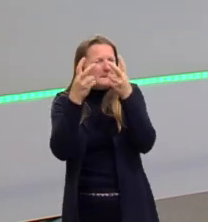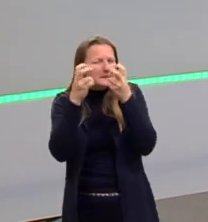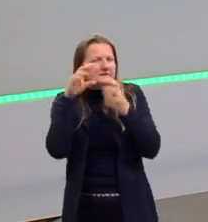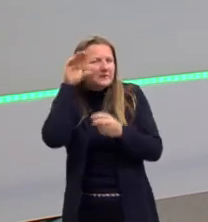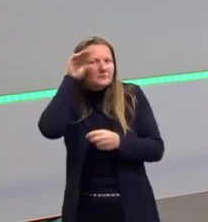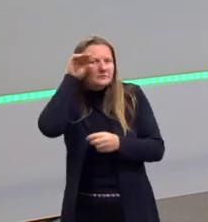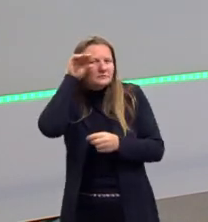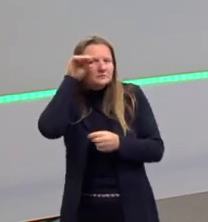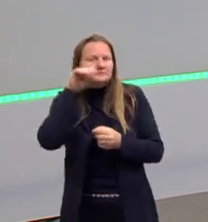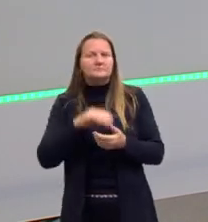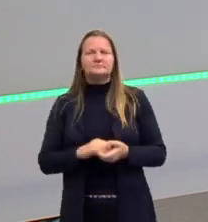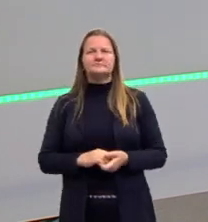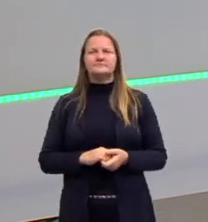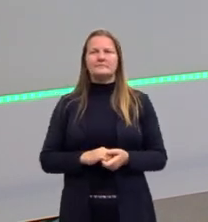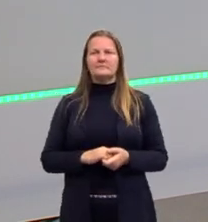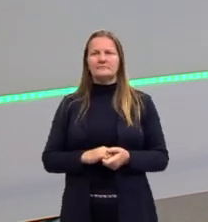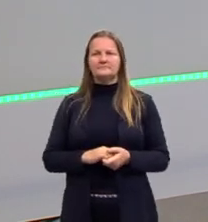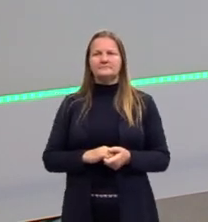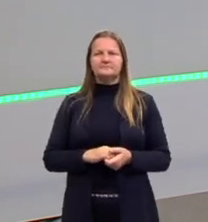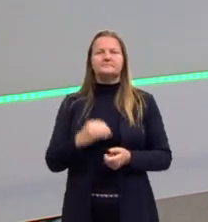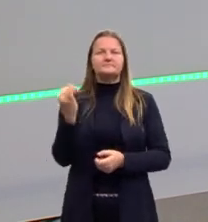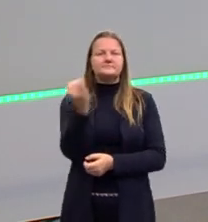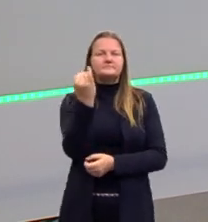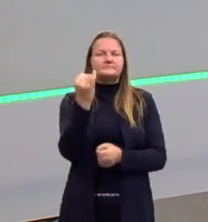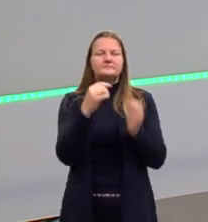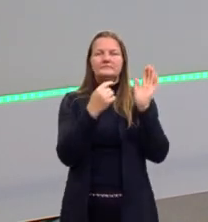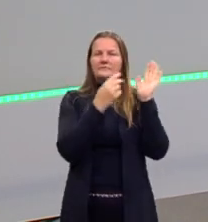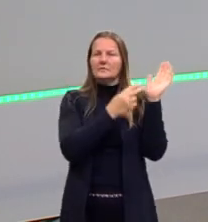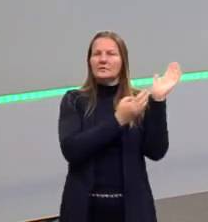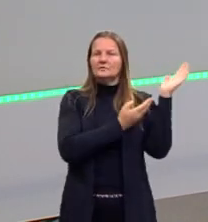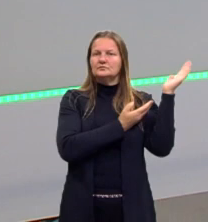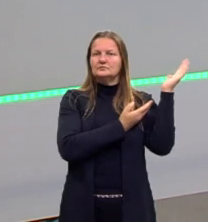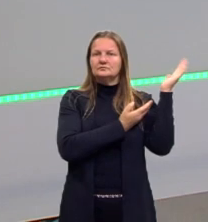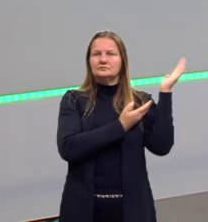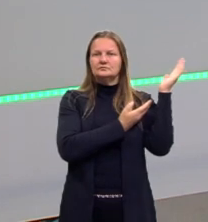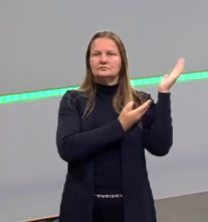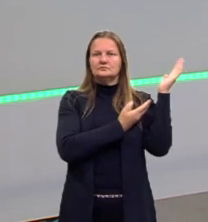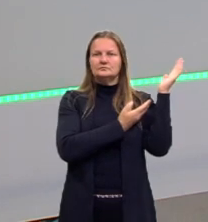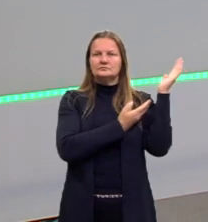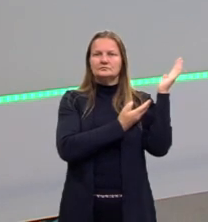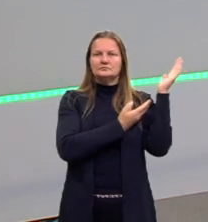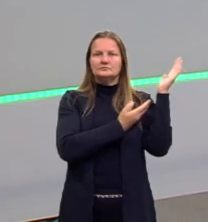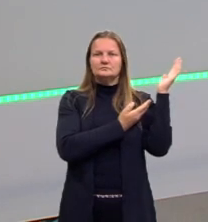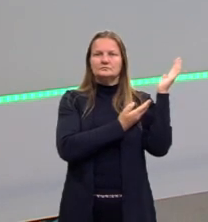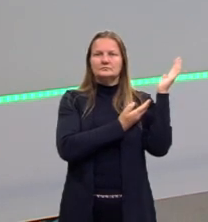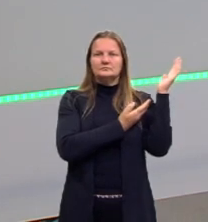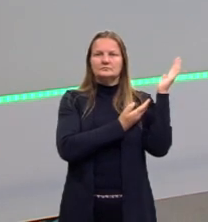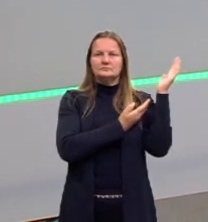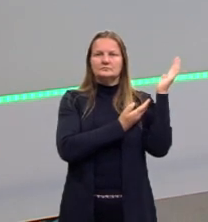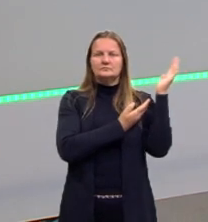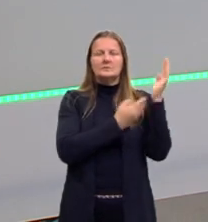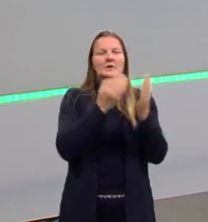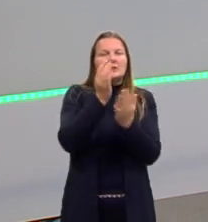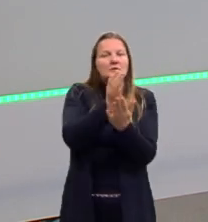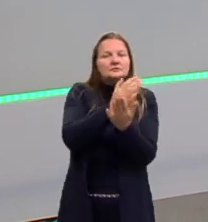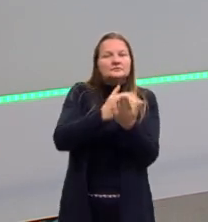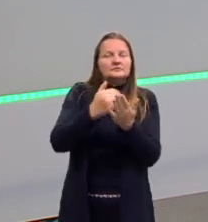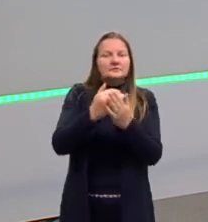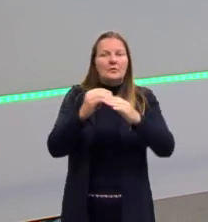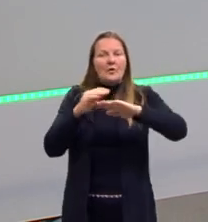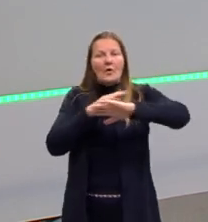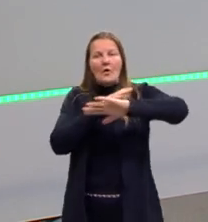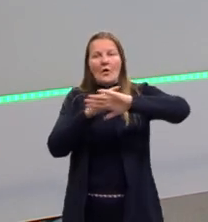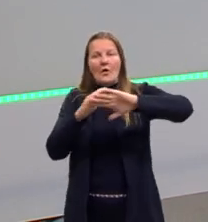algumas coisas aqui semelhantes nem importantes geralmente quando a gente tem uma uma uma divisão né uma